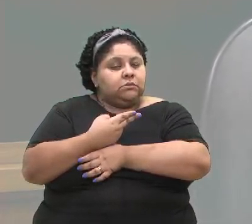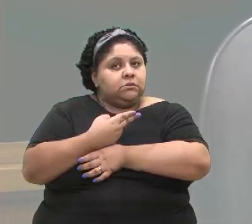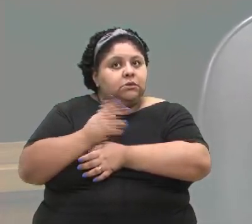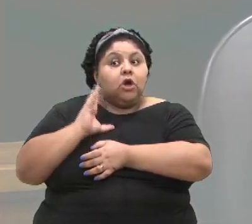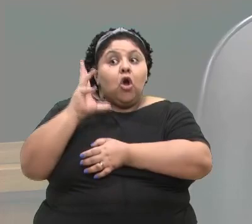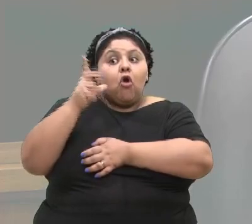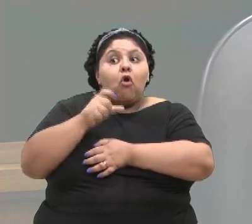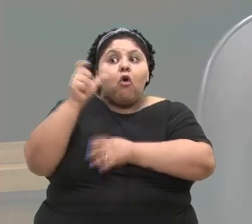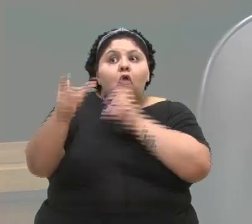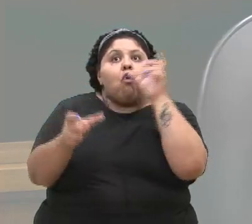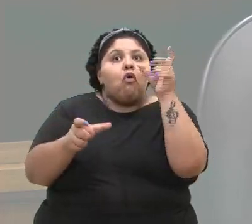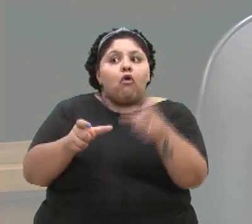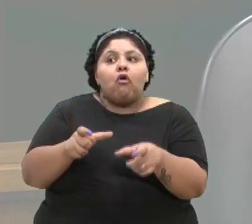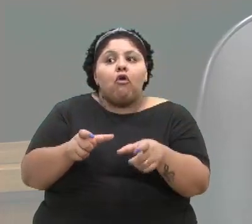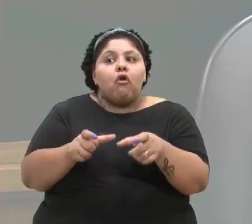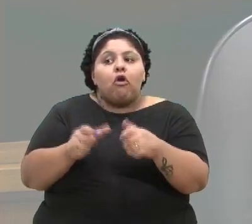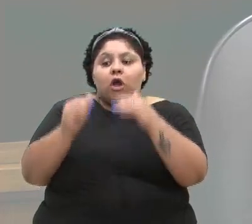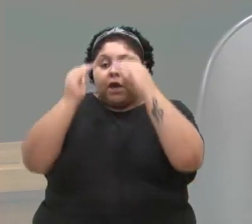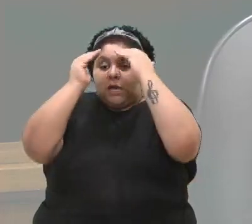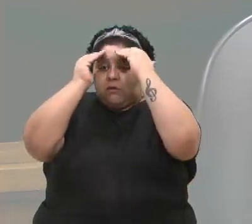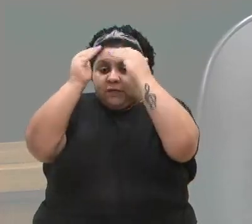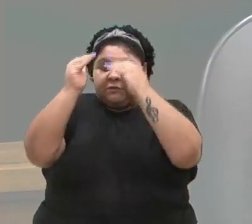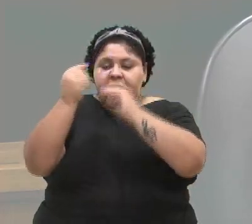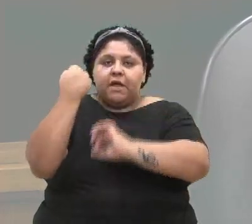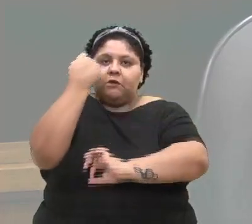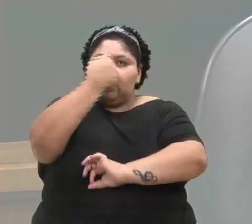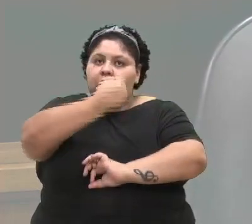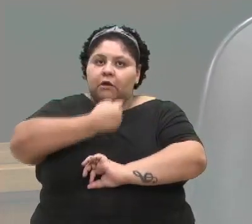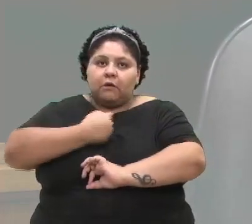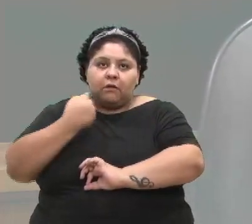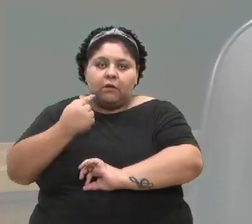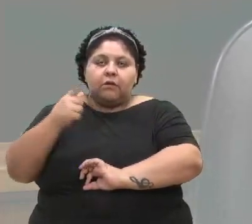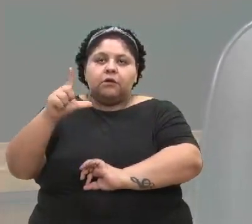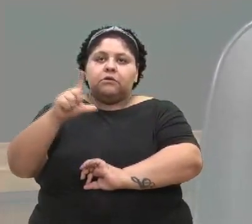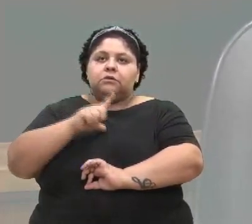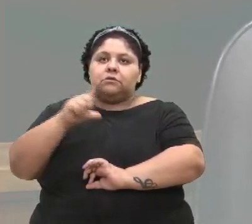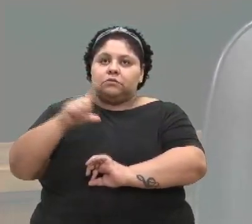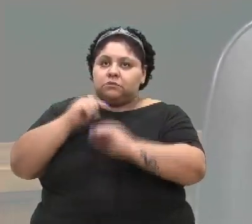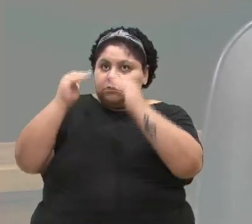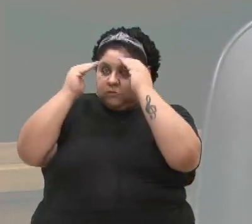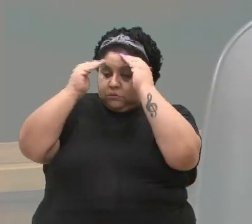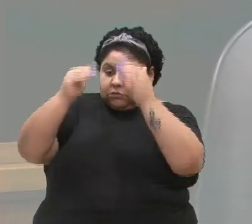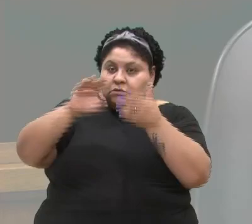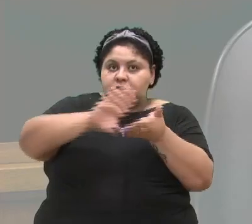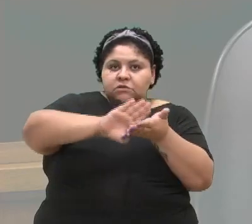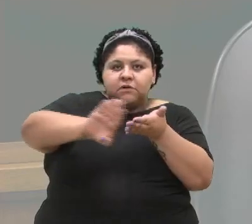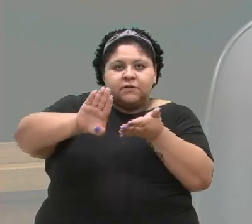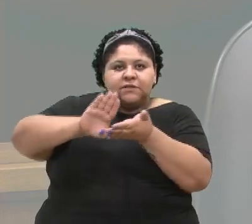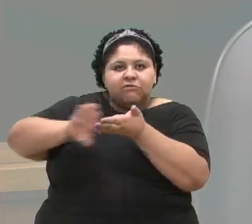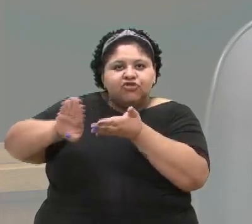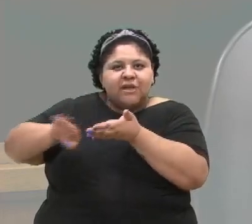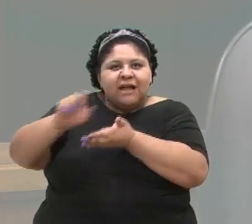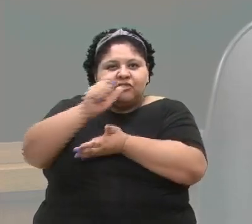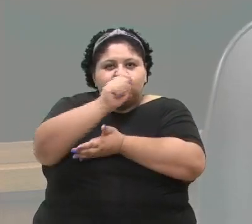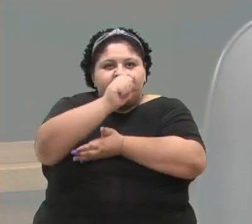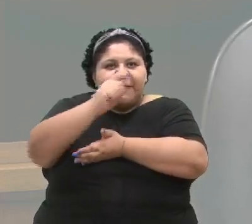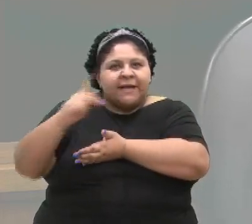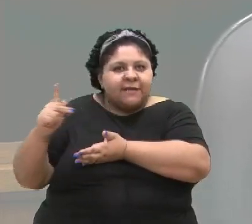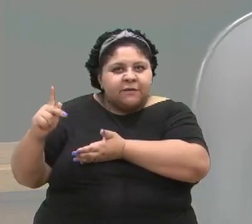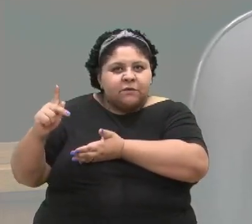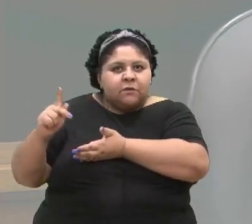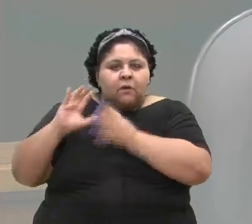Quantas pessoas que não cumprem aquele horário que tem que cumprir são tirados da plataforma.